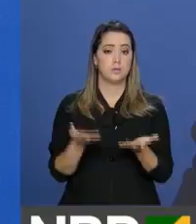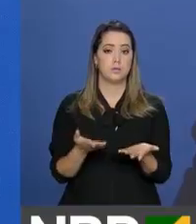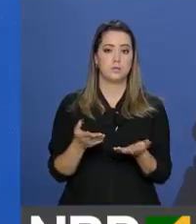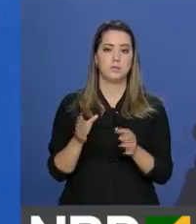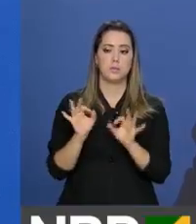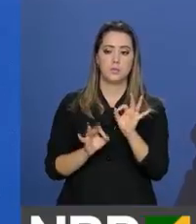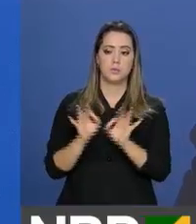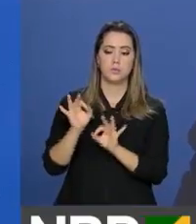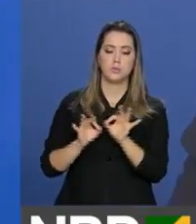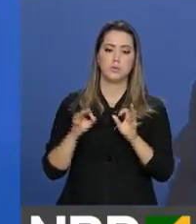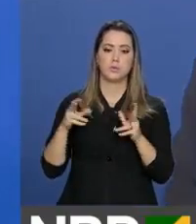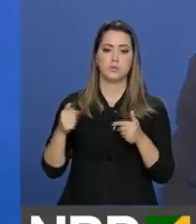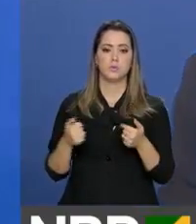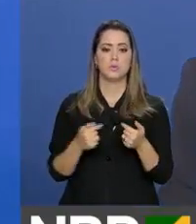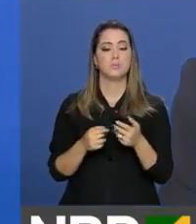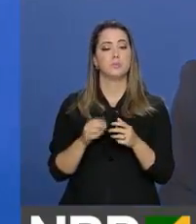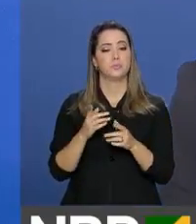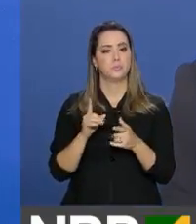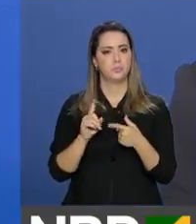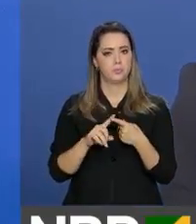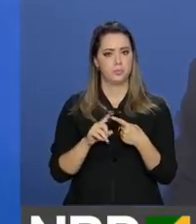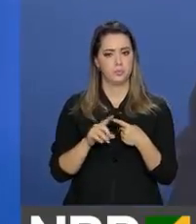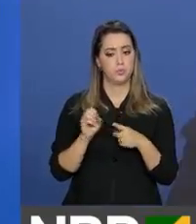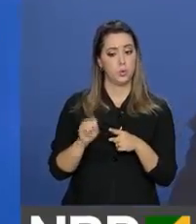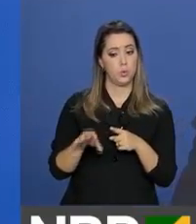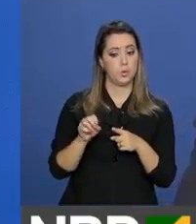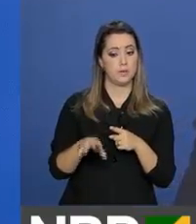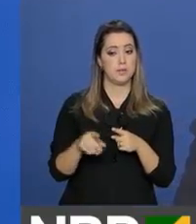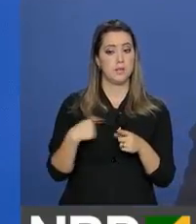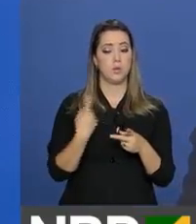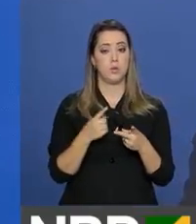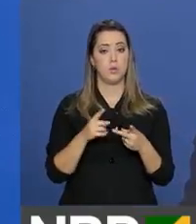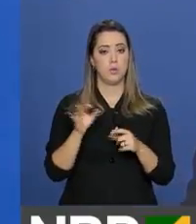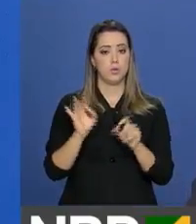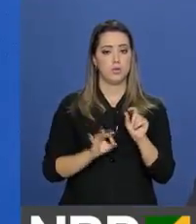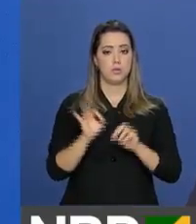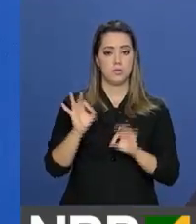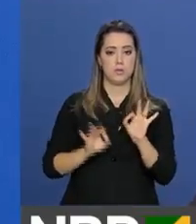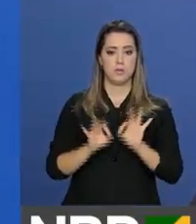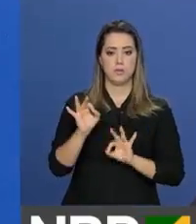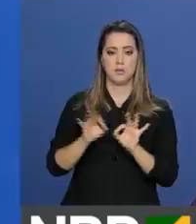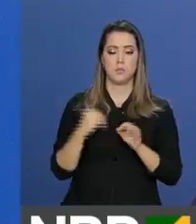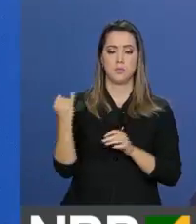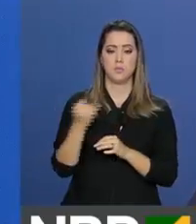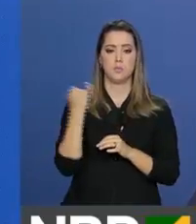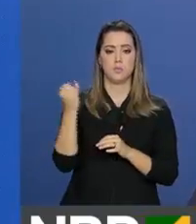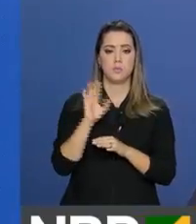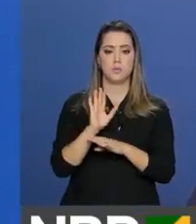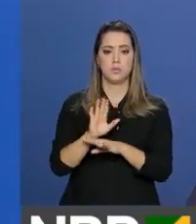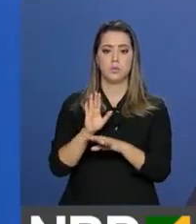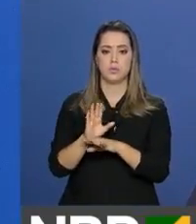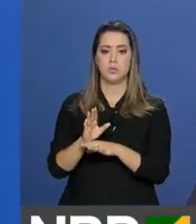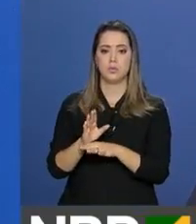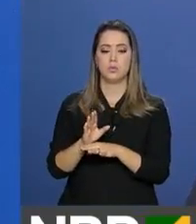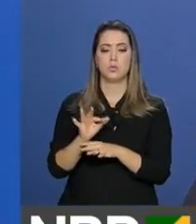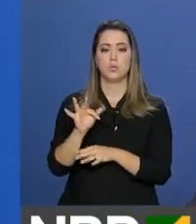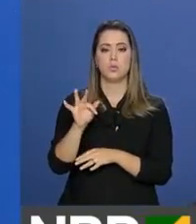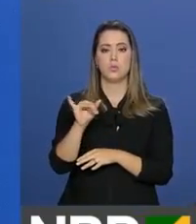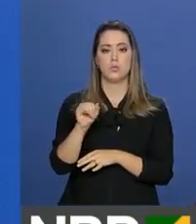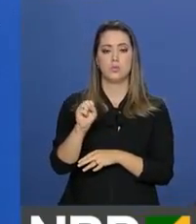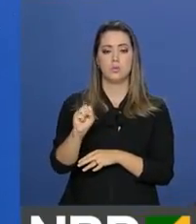estes organismos todos. Na educação, repito, nós elaboramos um reforço muito importante para o financiamento